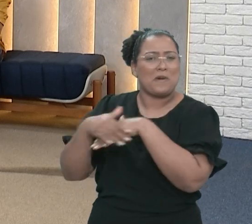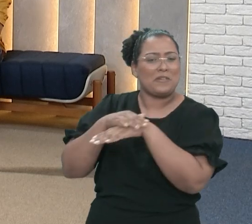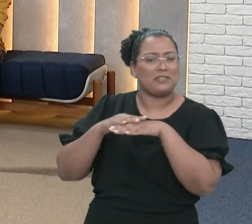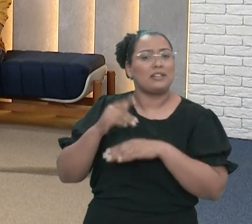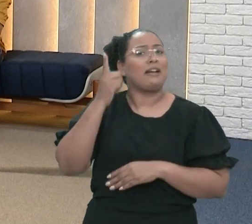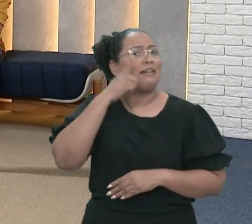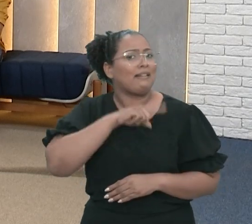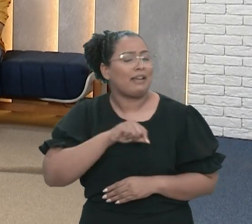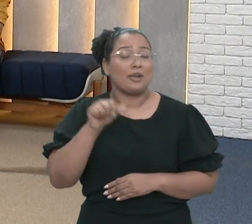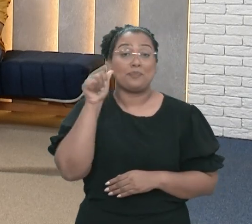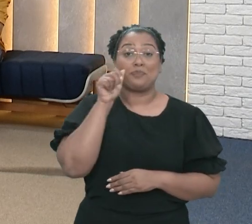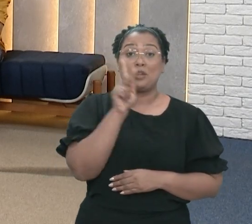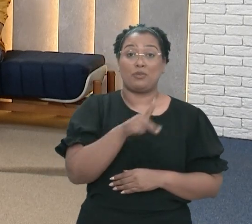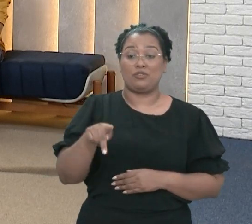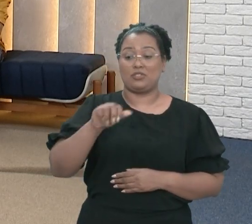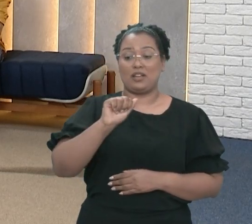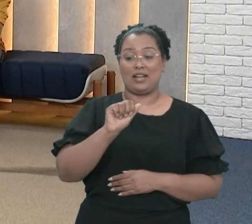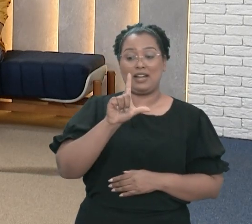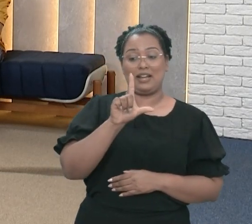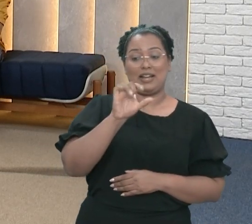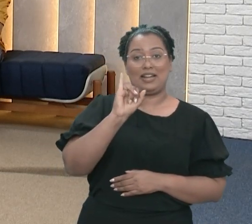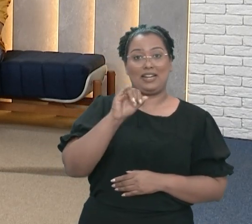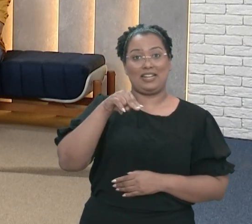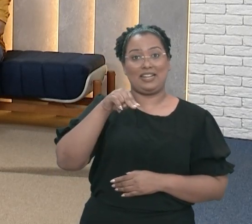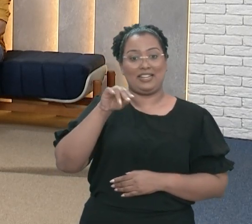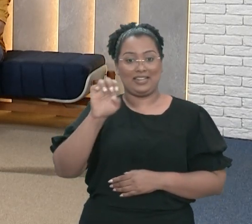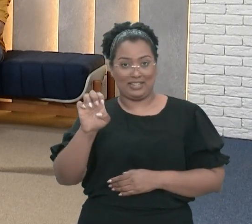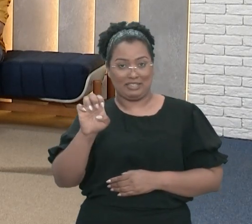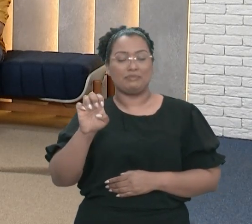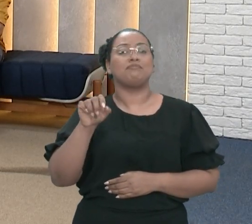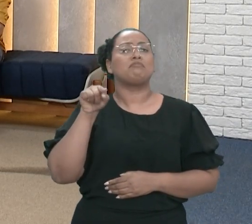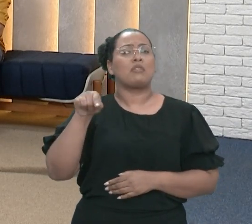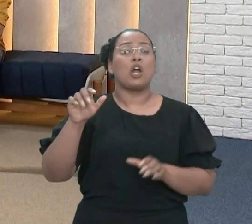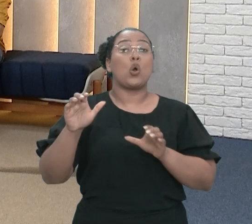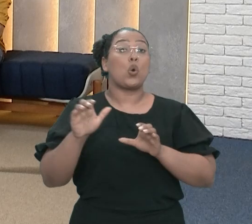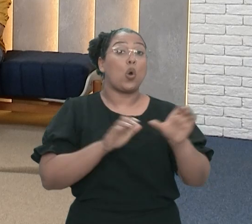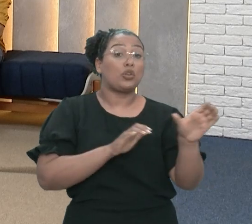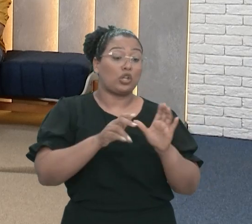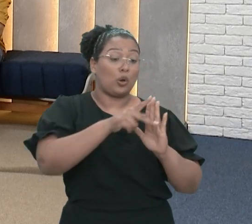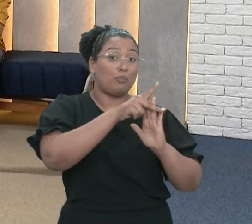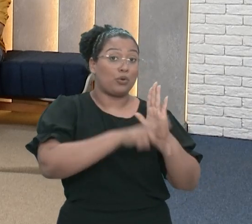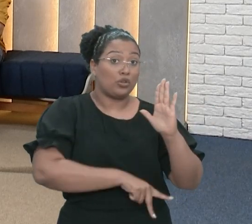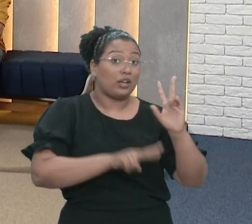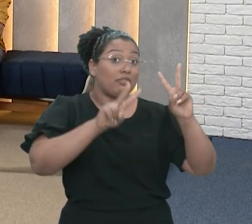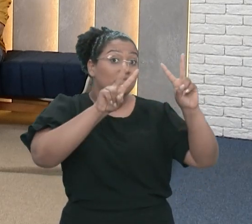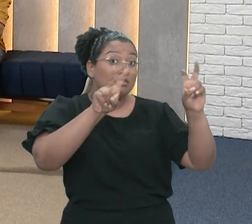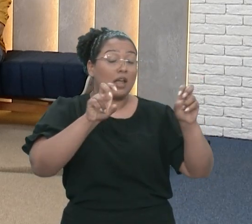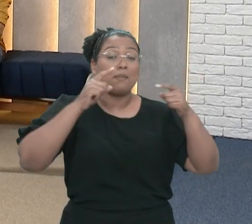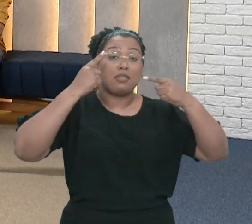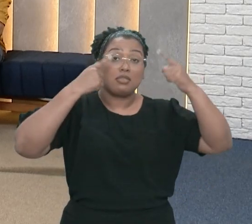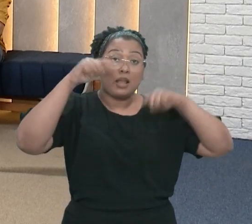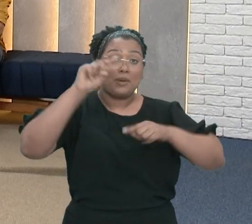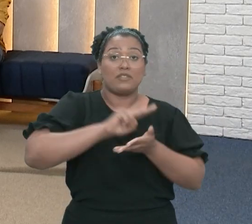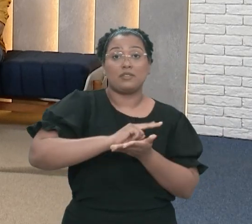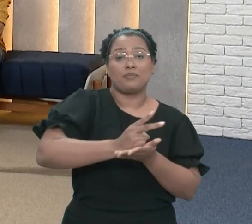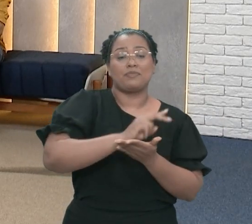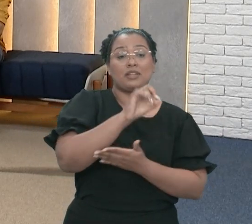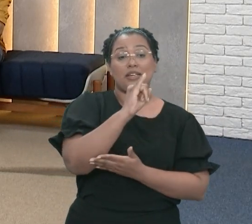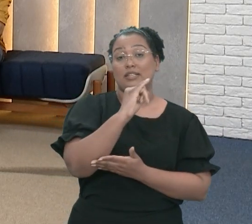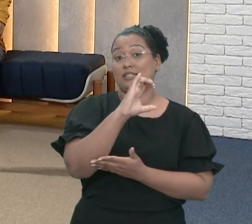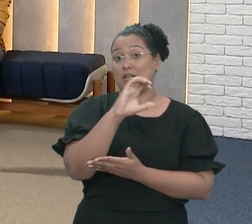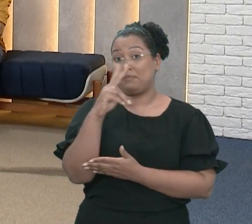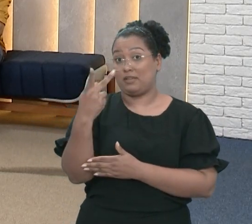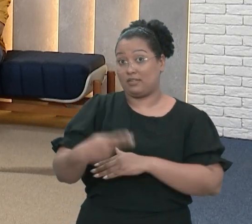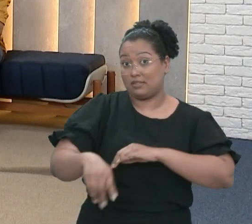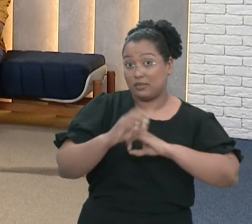aqui comigo hoje a professora Aline Pansani, coordenadora do projeto Epilepsia em Foco do Instituto de Ciências